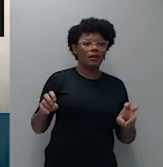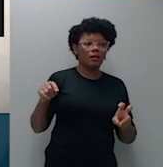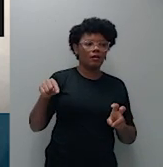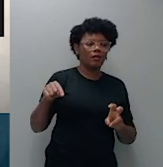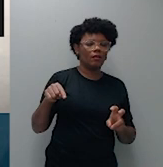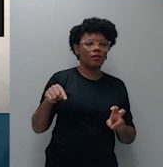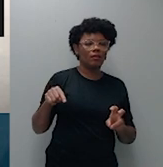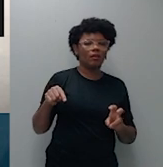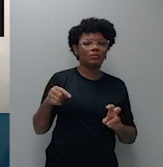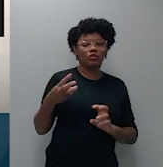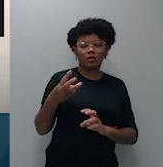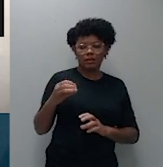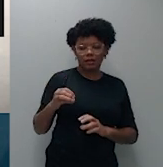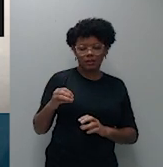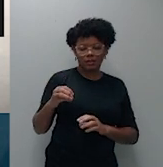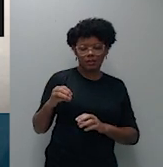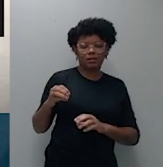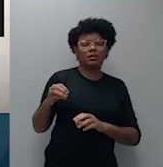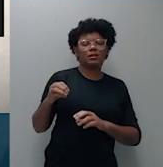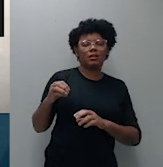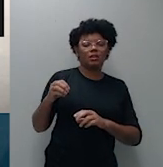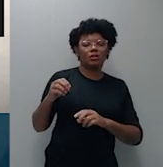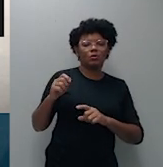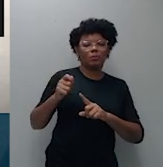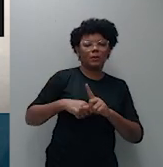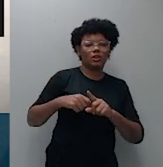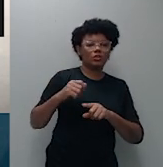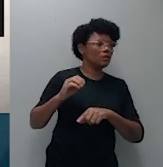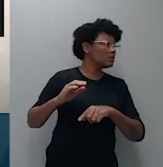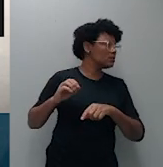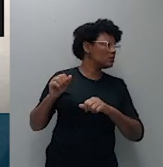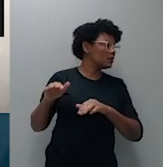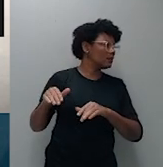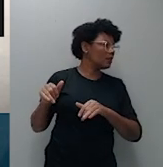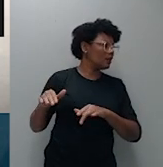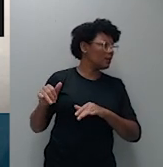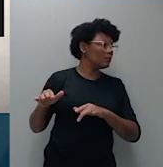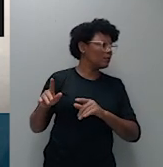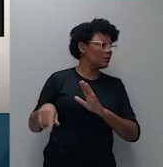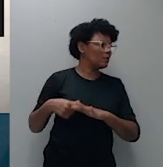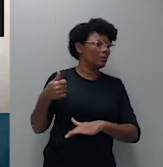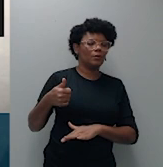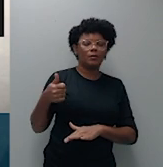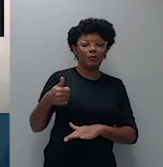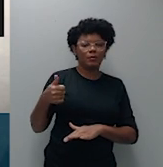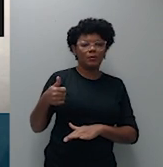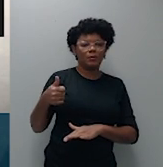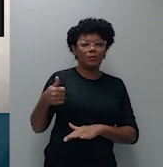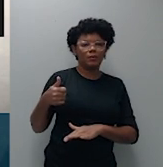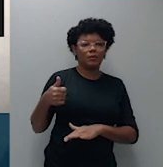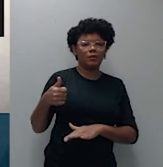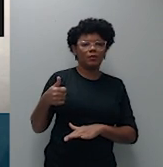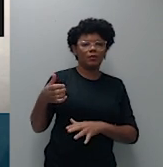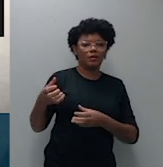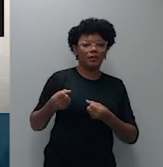pasta no dia 30 de setembro de 2014 o primeiro autor recebeu o